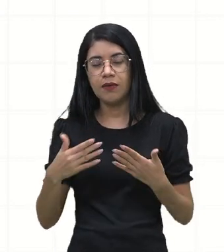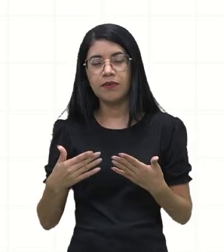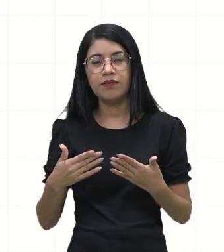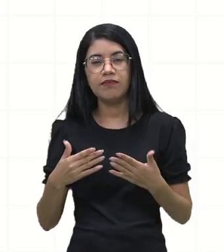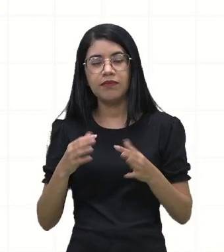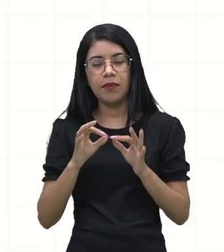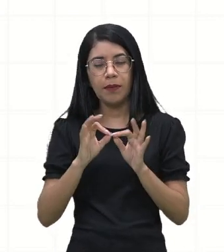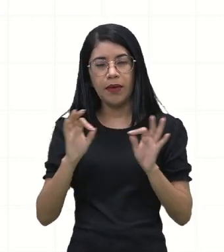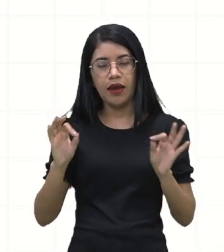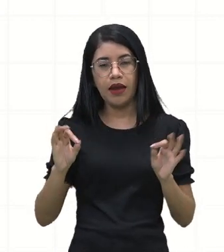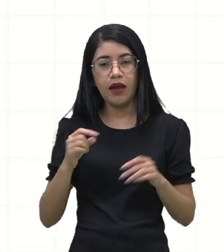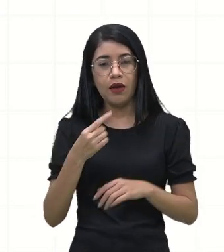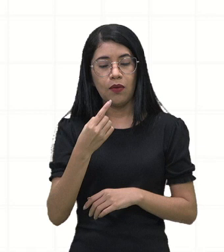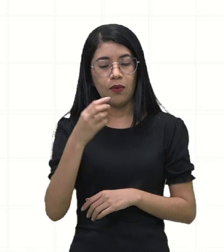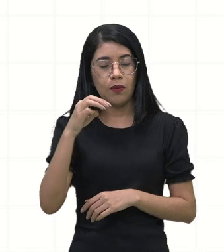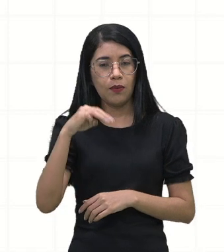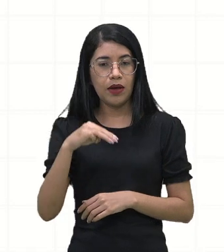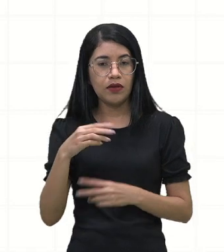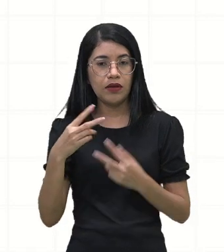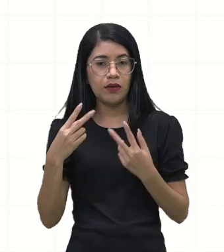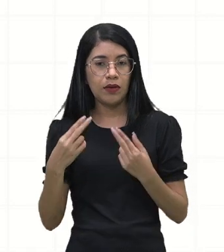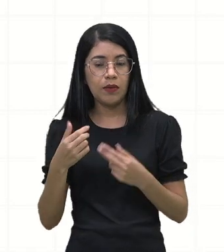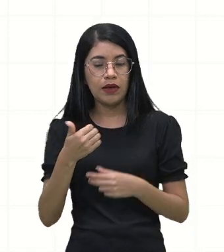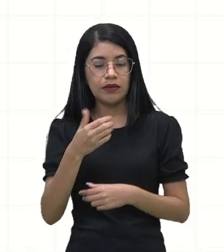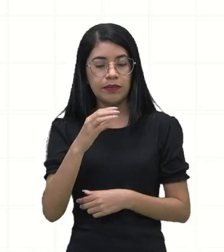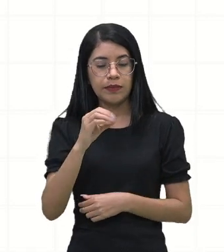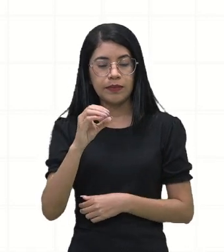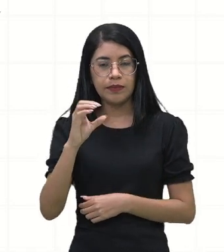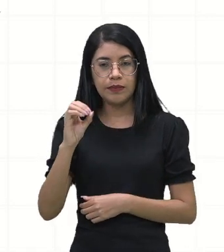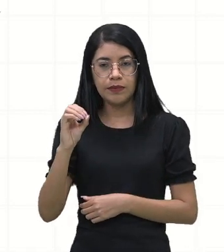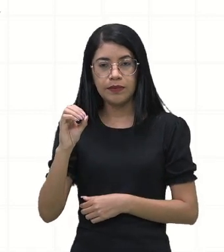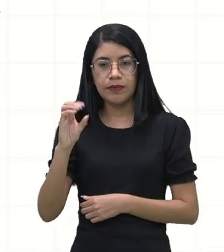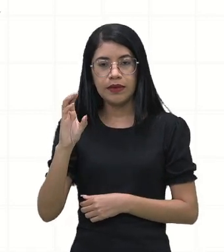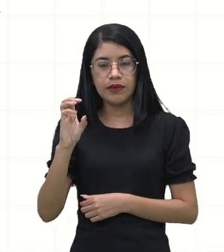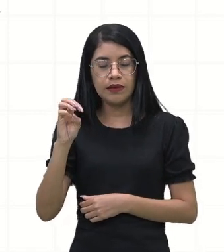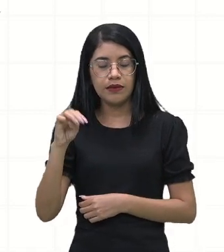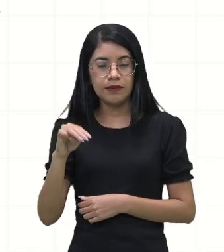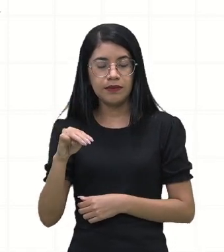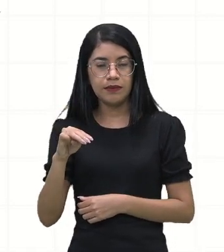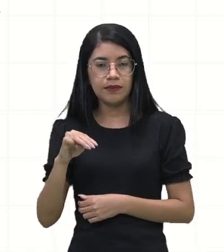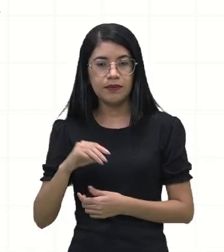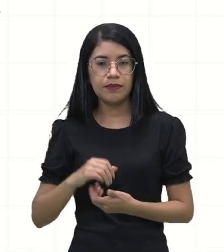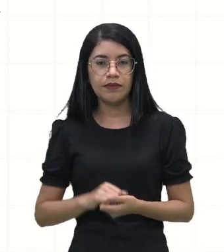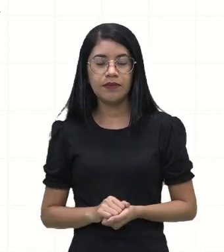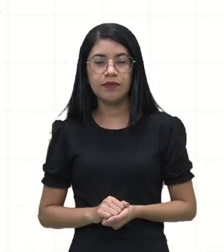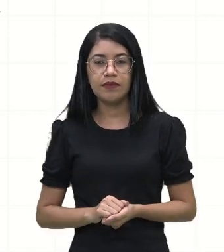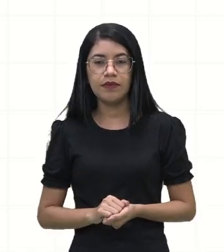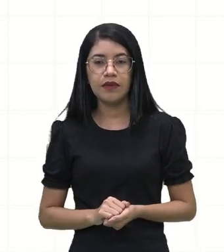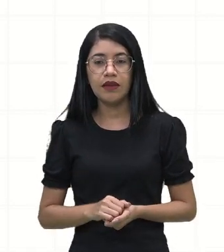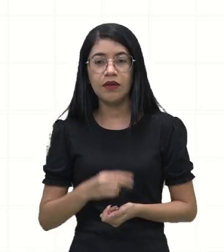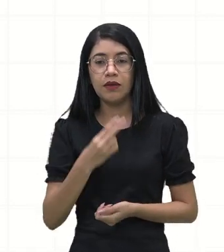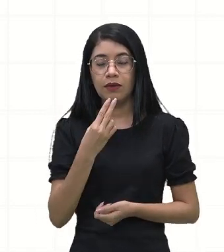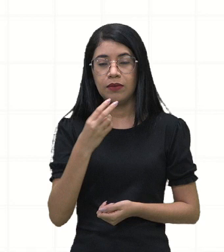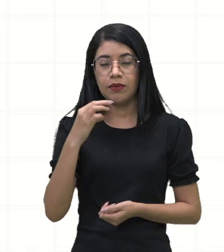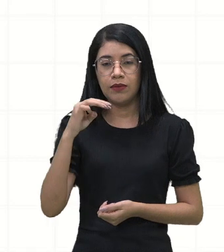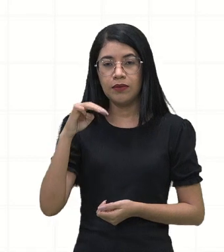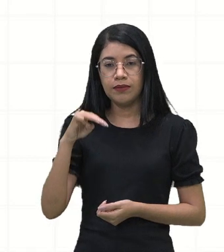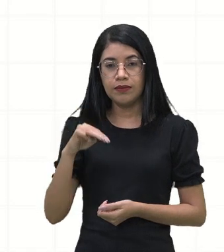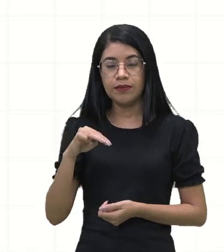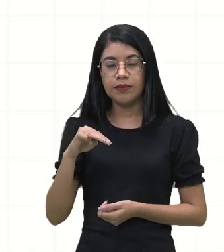metro é igual a 100 centímetros. Então, aqui nós vamos ter 2 metros, né?